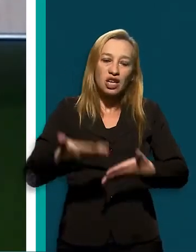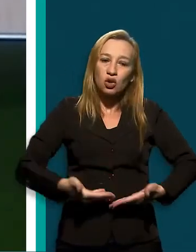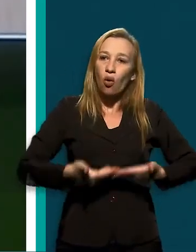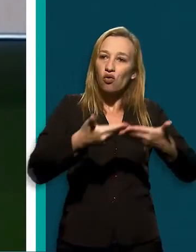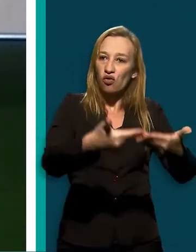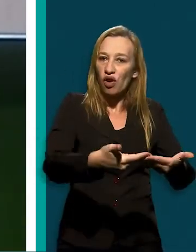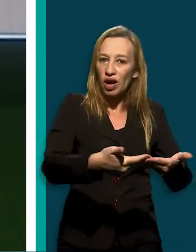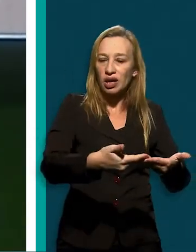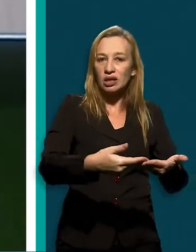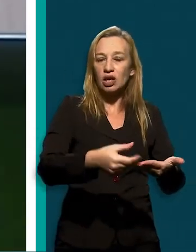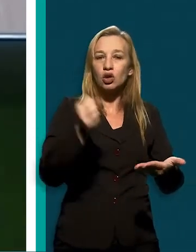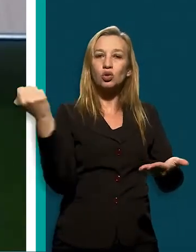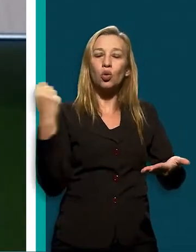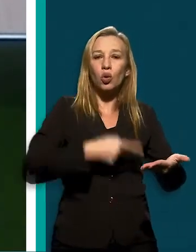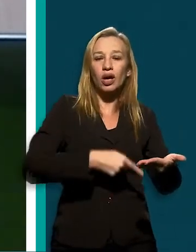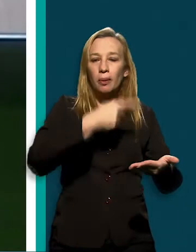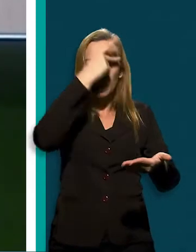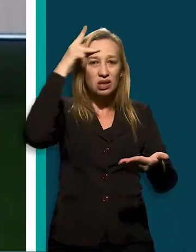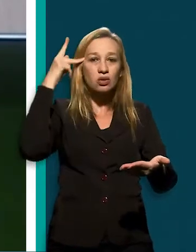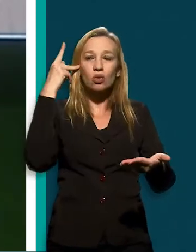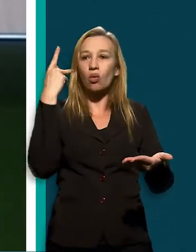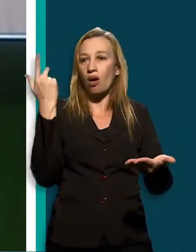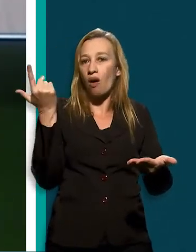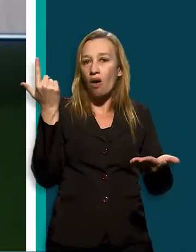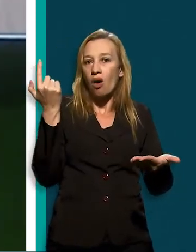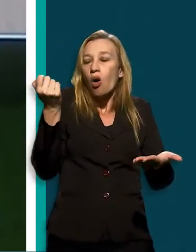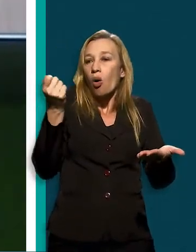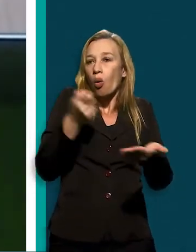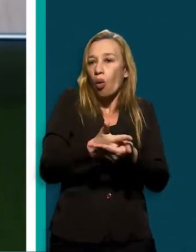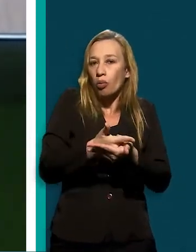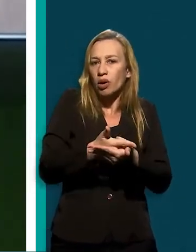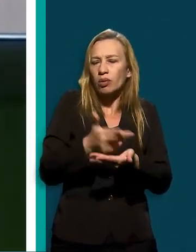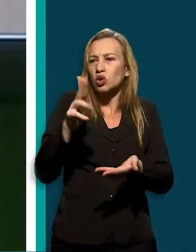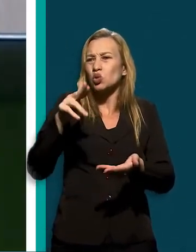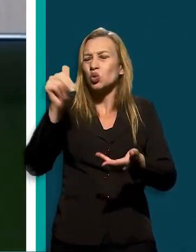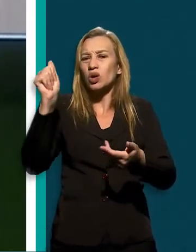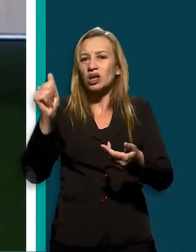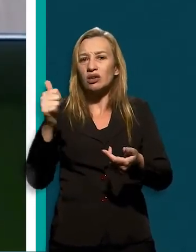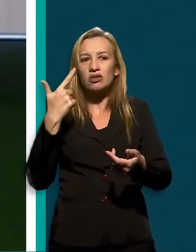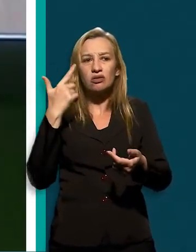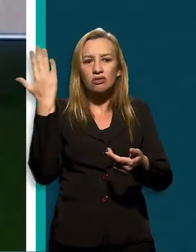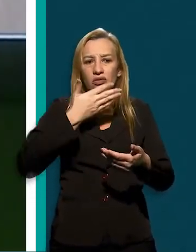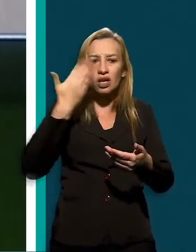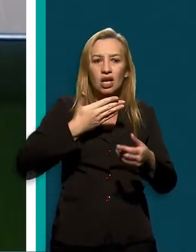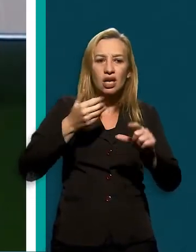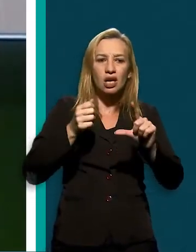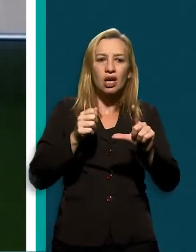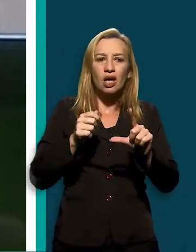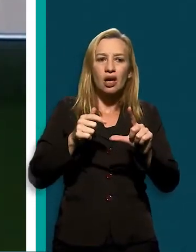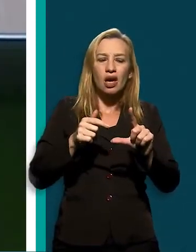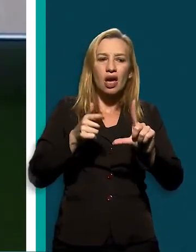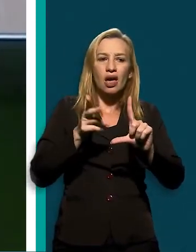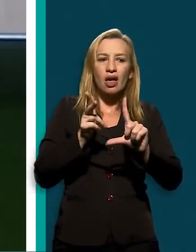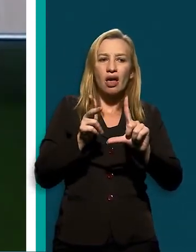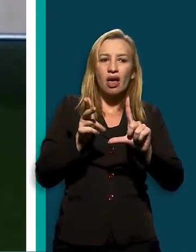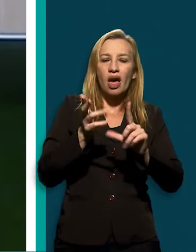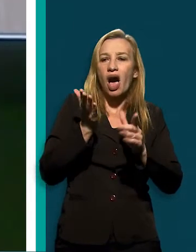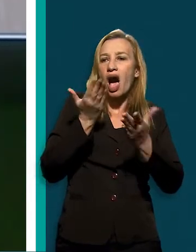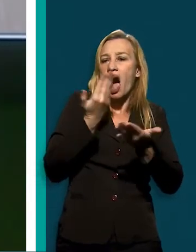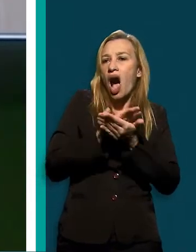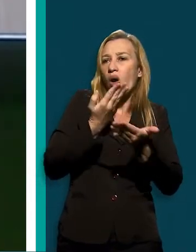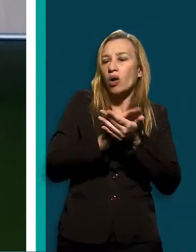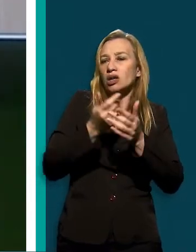mais oferta do que gente comprando. Nunca se teve tantas lives, nunca se teve tanta gente divulgando o seu